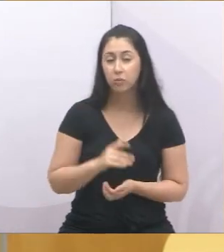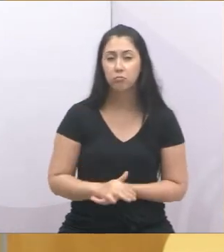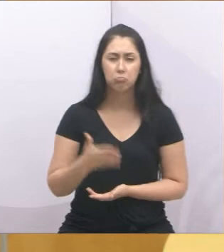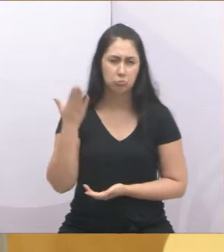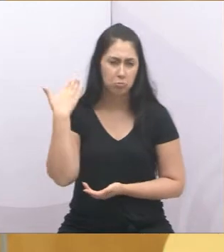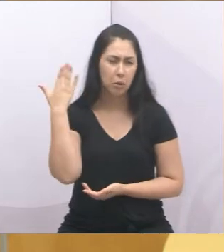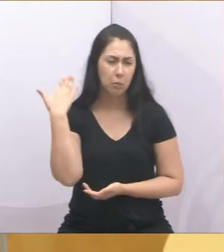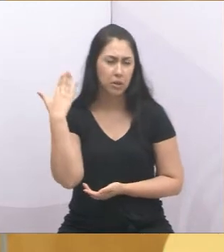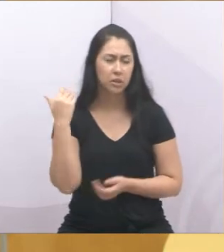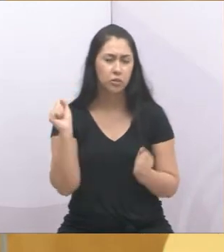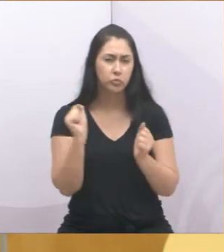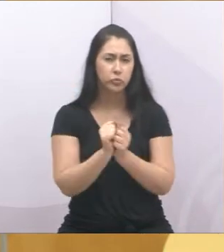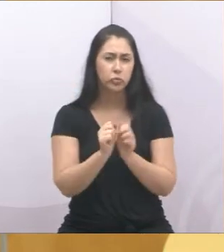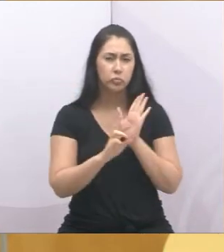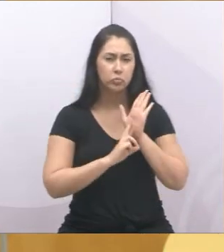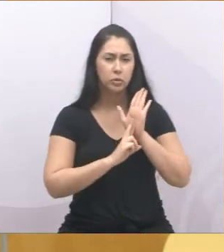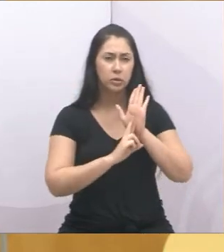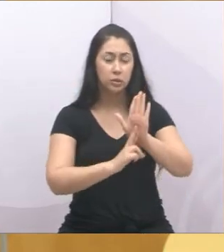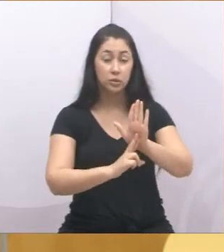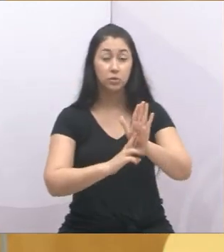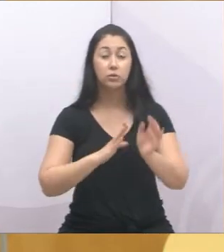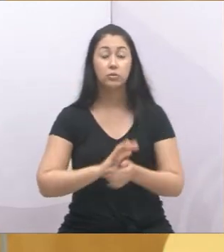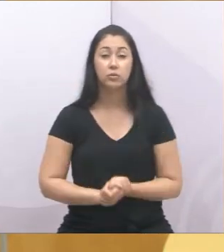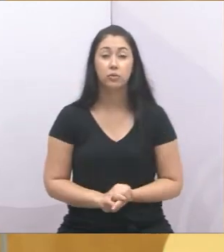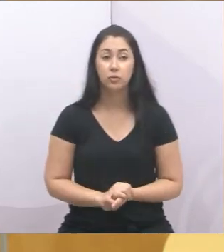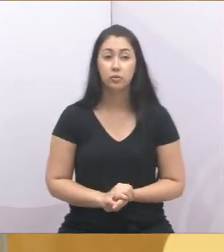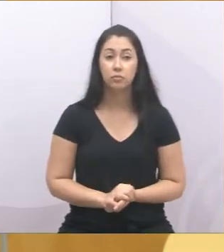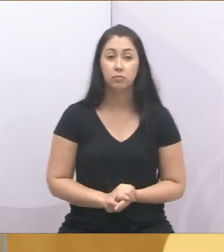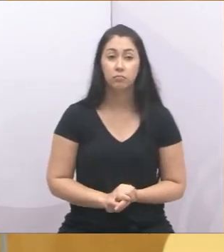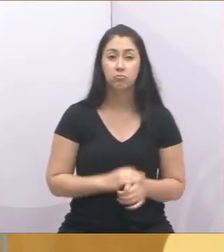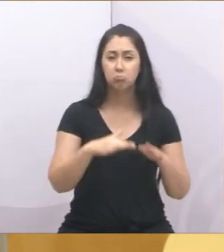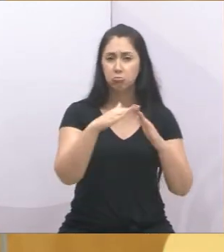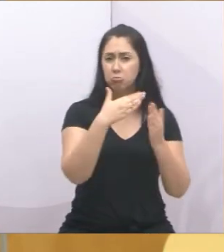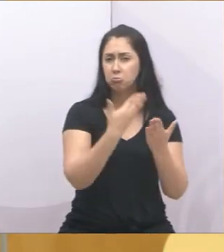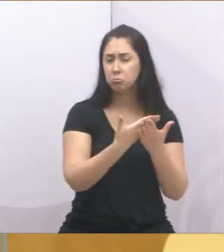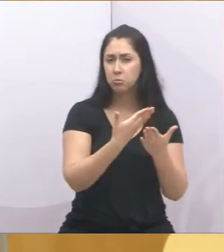os representantes das escolas